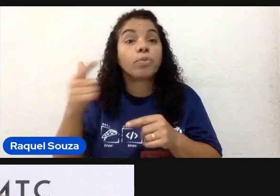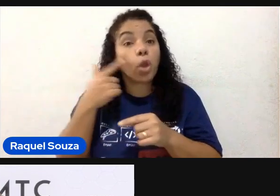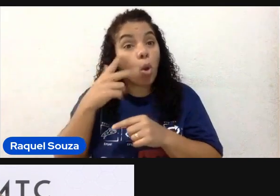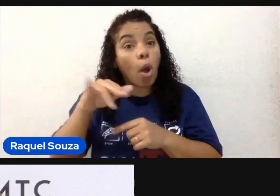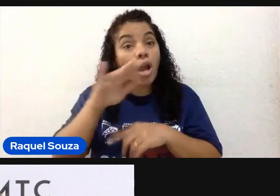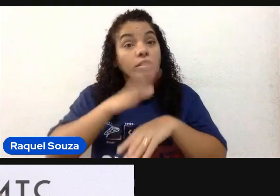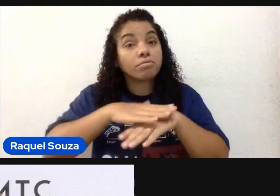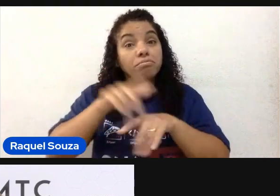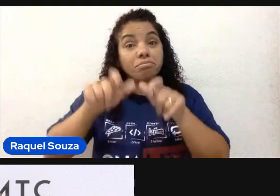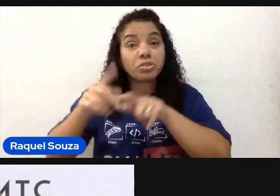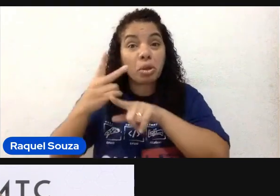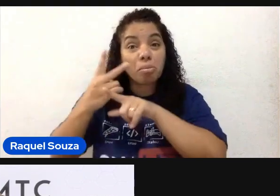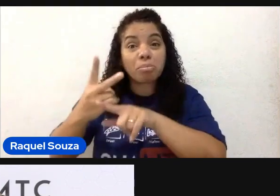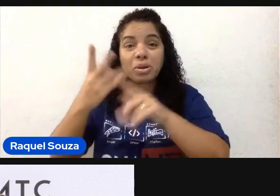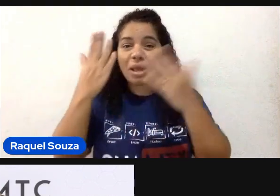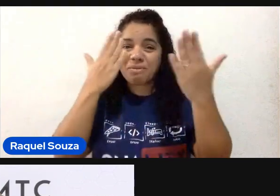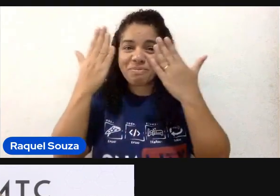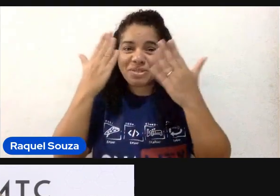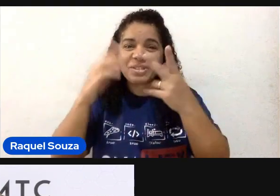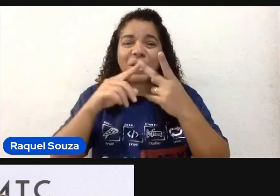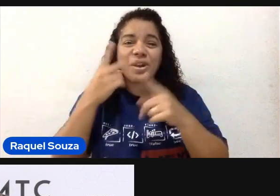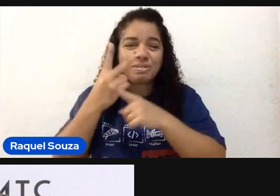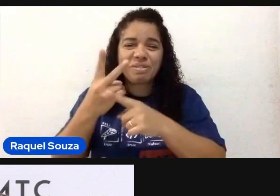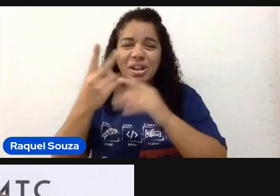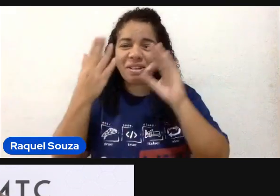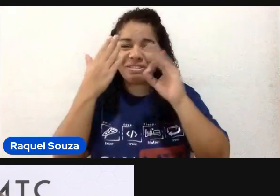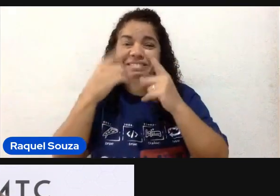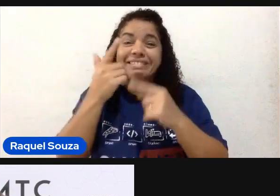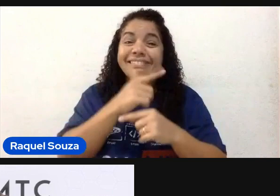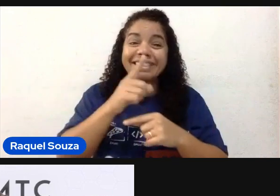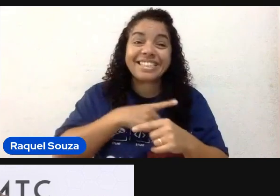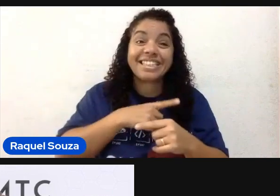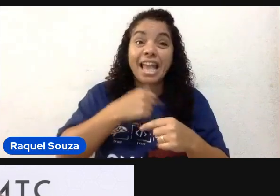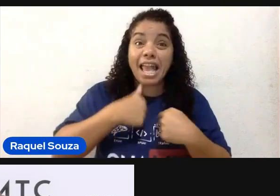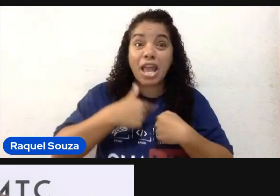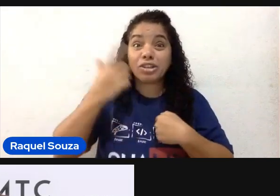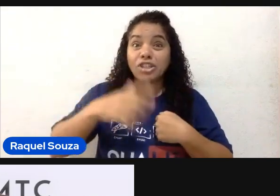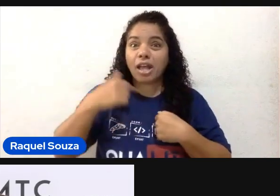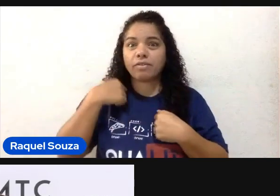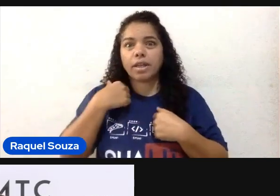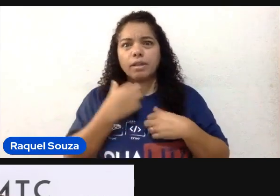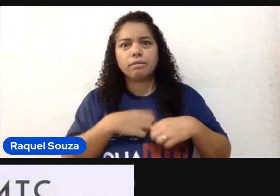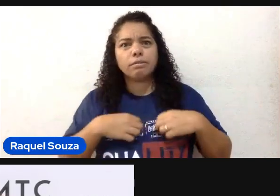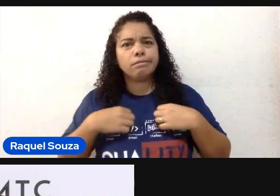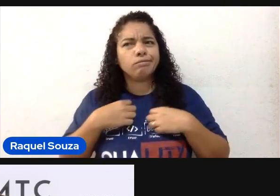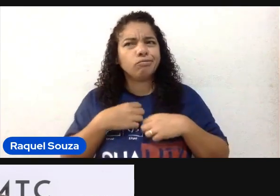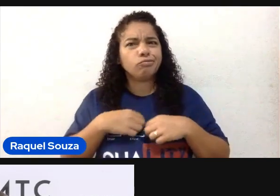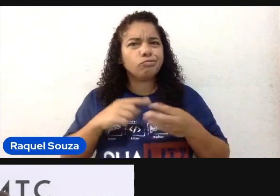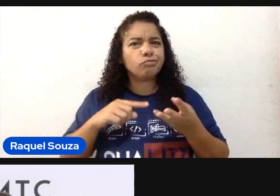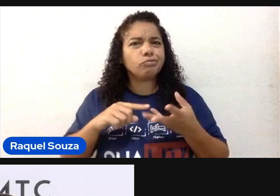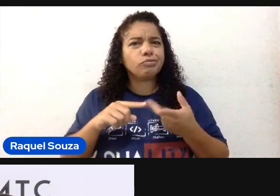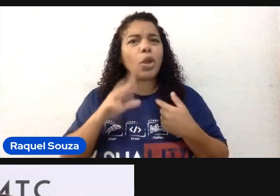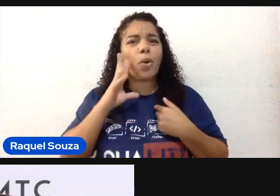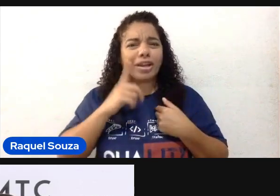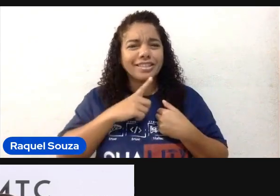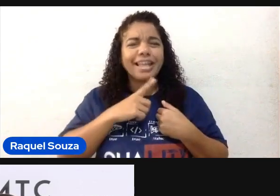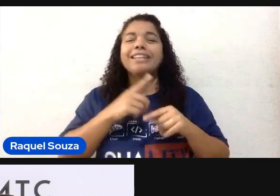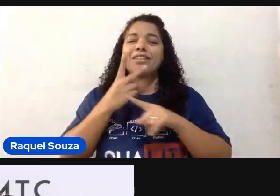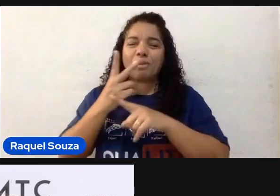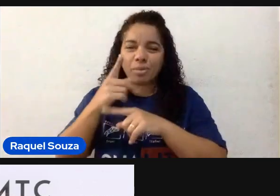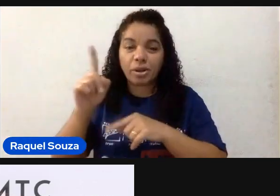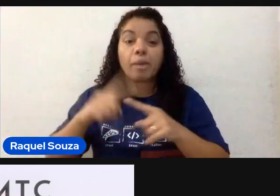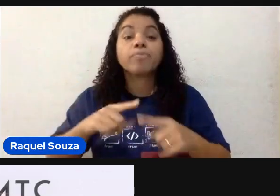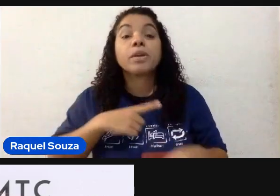procurando psicólogo aí para ver se tem, né? Eu mesmo já fiquei aqui com as pulguinhas atrás da orelha. É